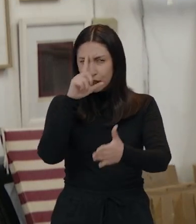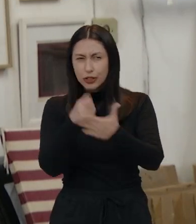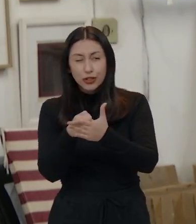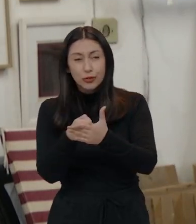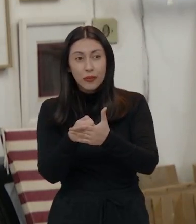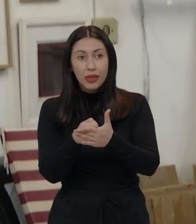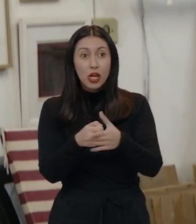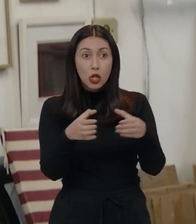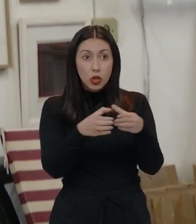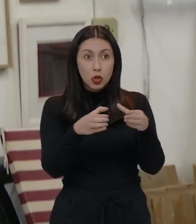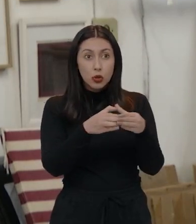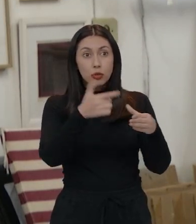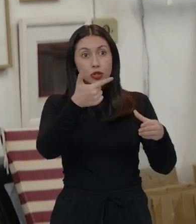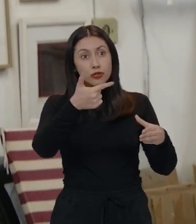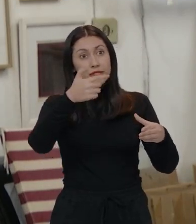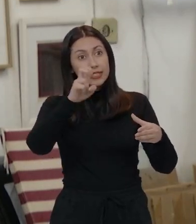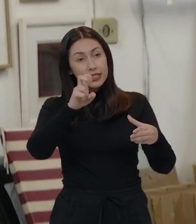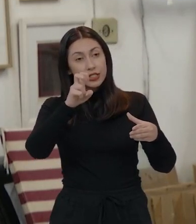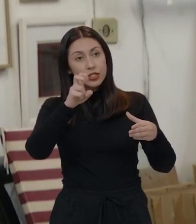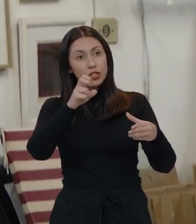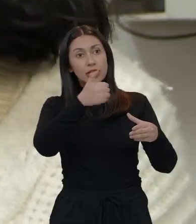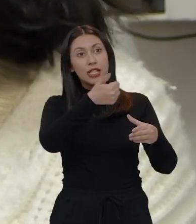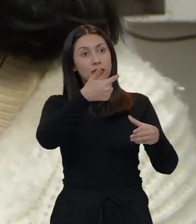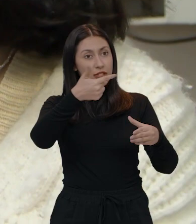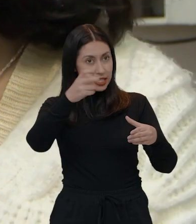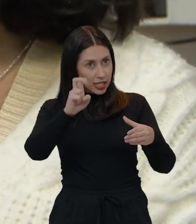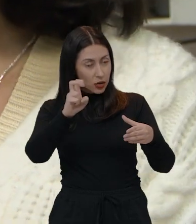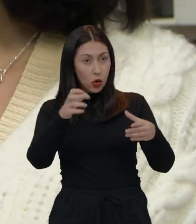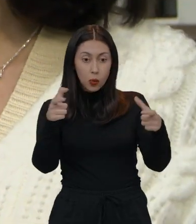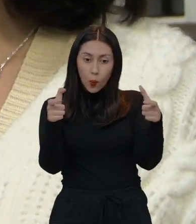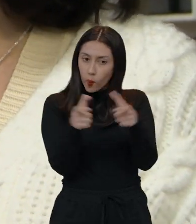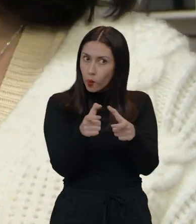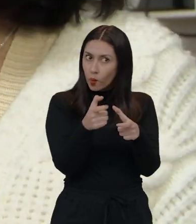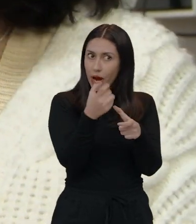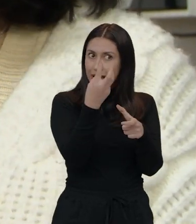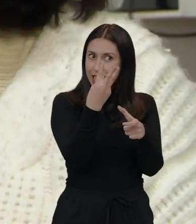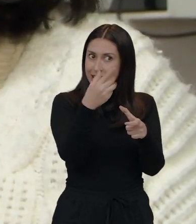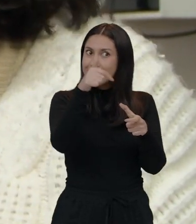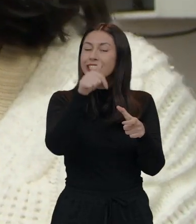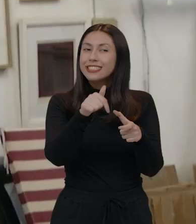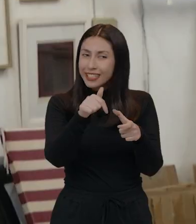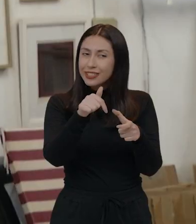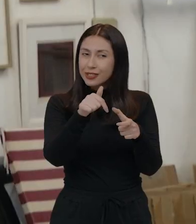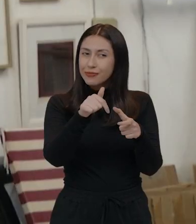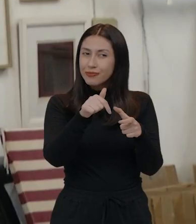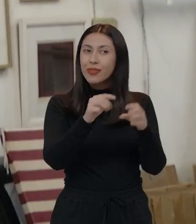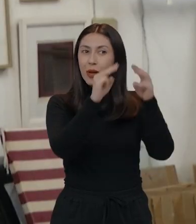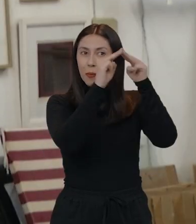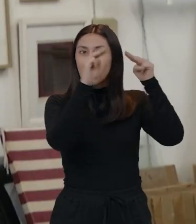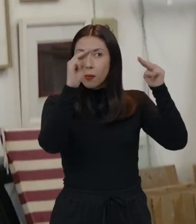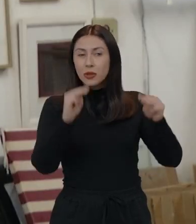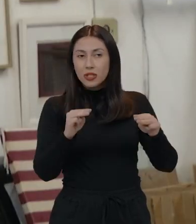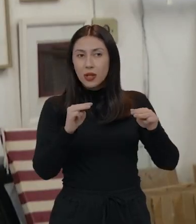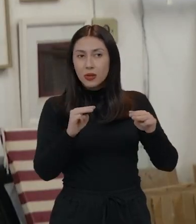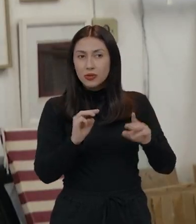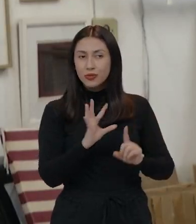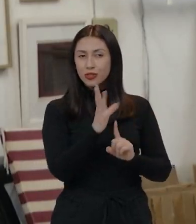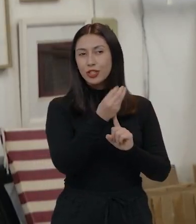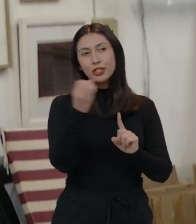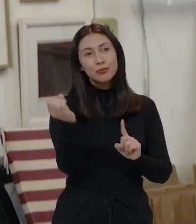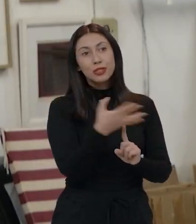125, 37 artistas para expor no museu. Diminuiu já o número de artistas. No Museu de Arte Moderna, do Rio, aqui de São